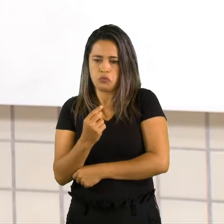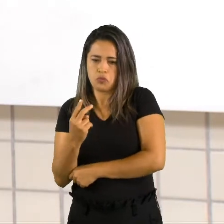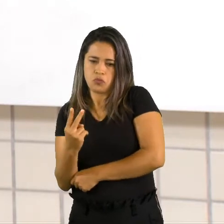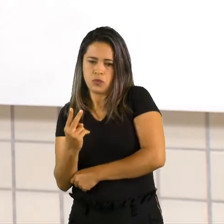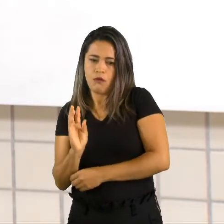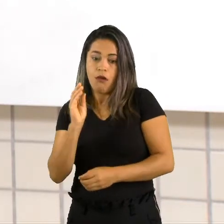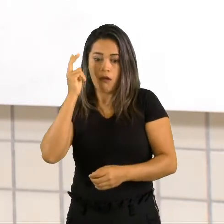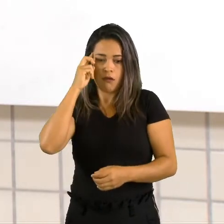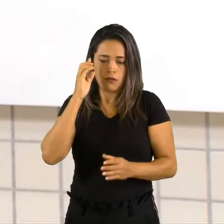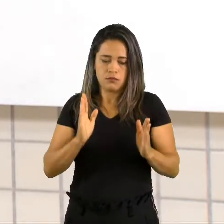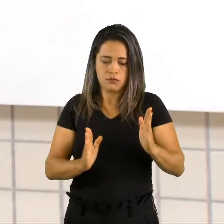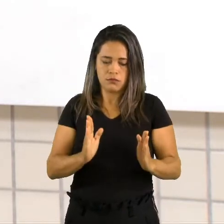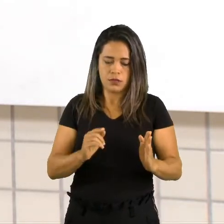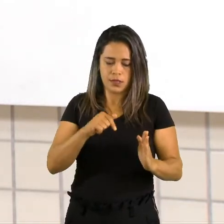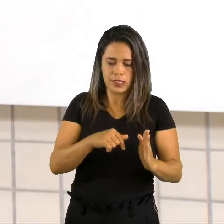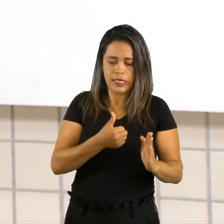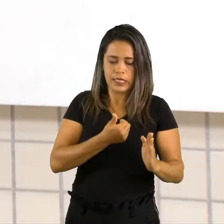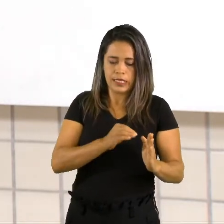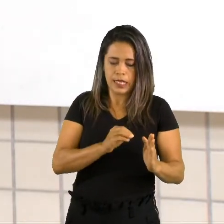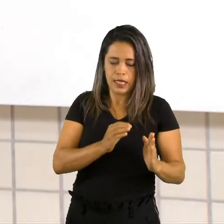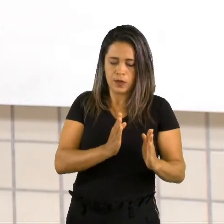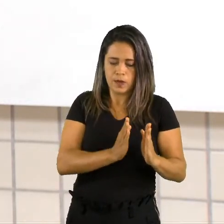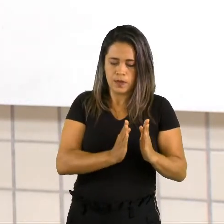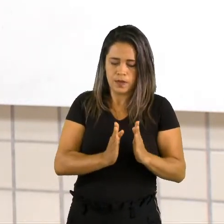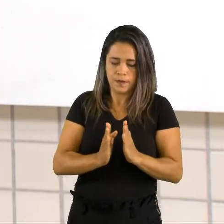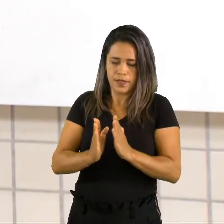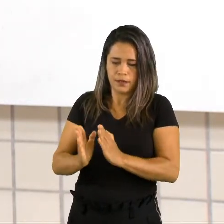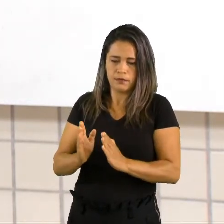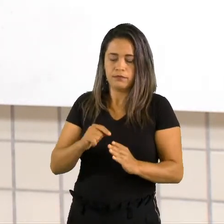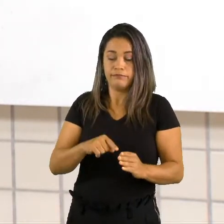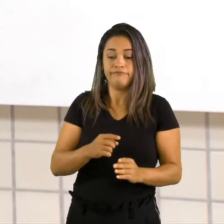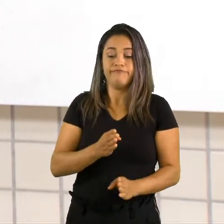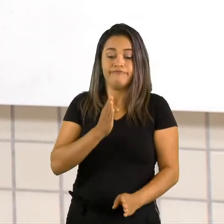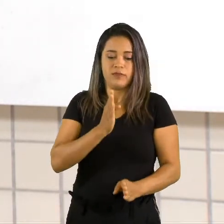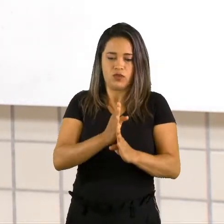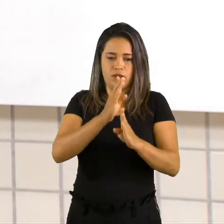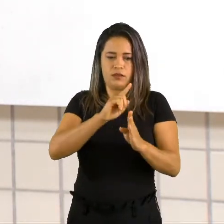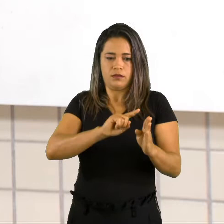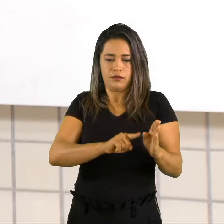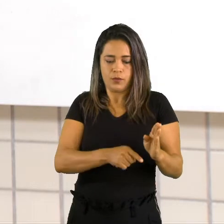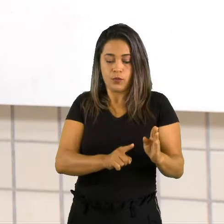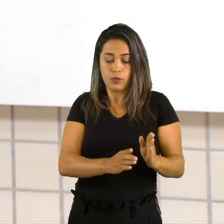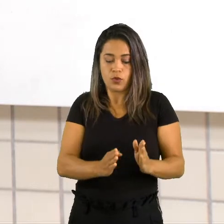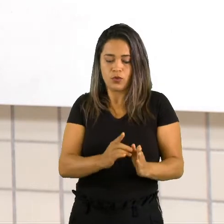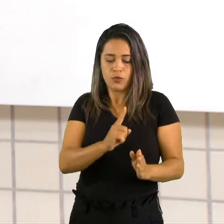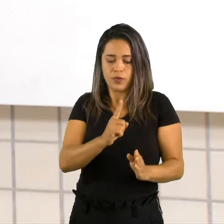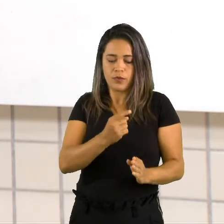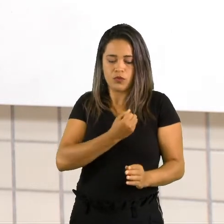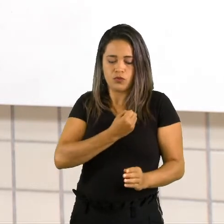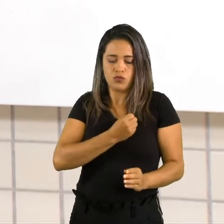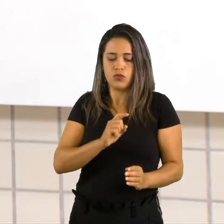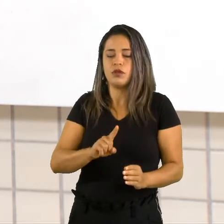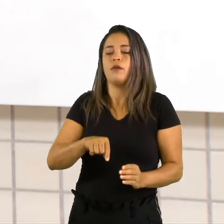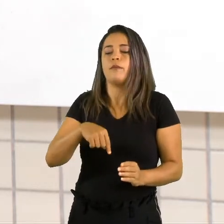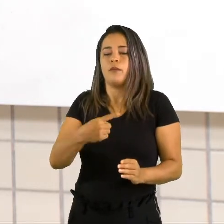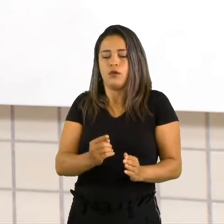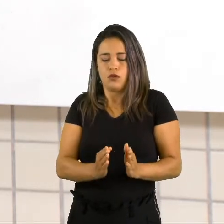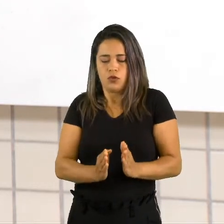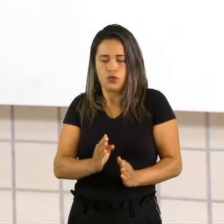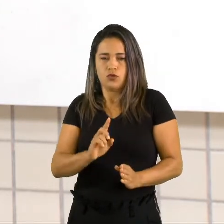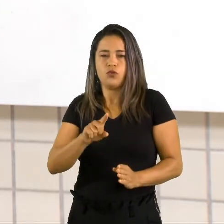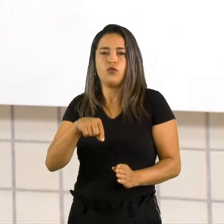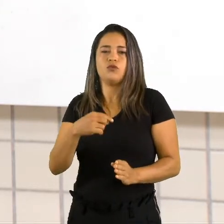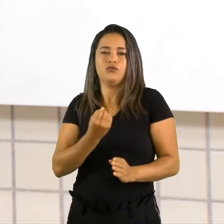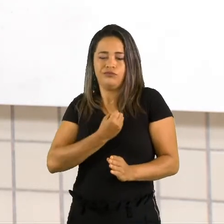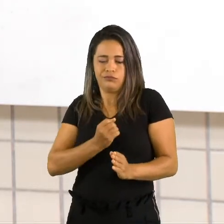dentro vão ter 10 pedacinhos. Localizo o primeiro número após a vírgula. Depois, localizo o terceiro número